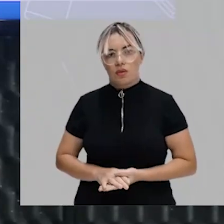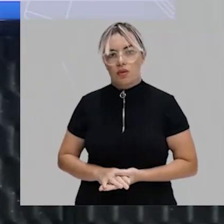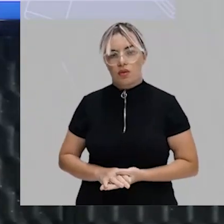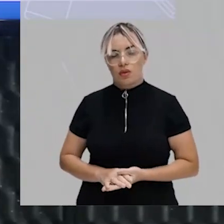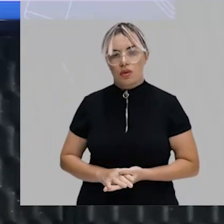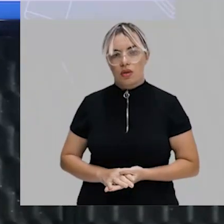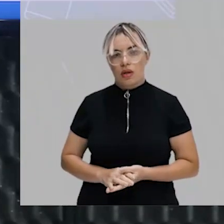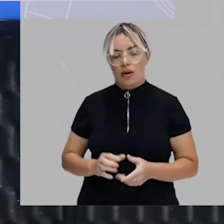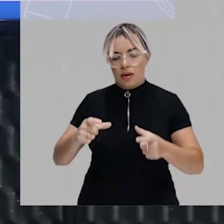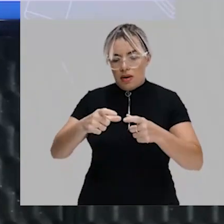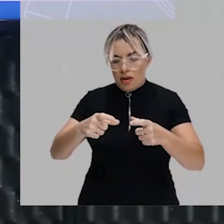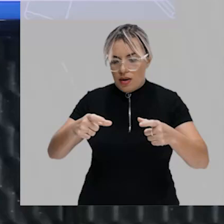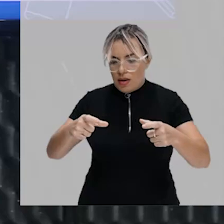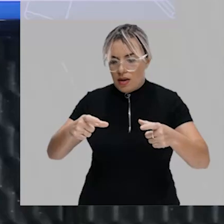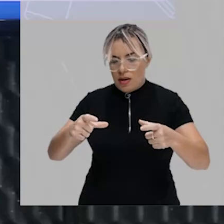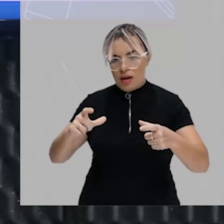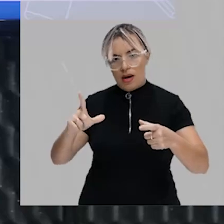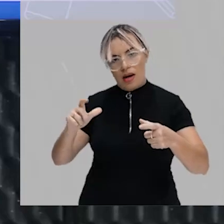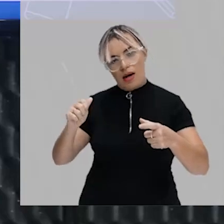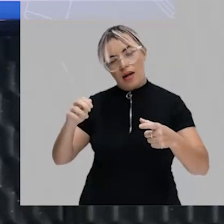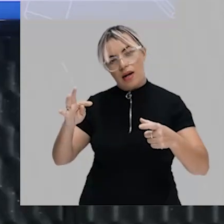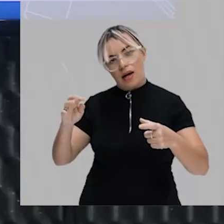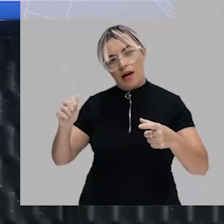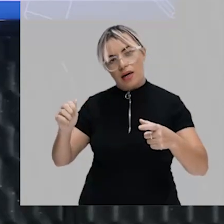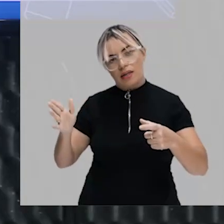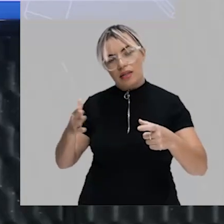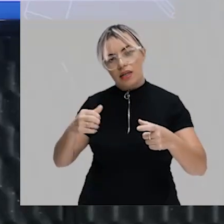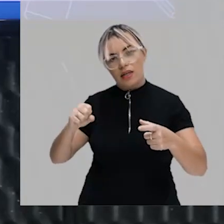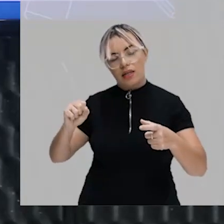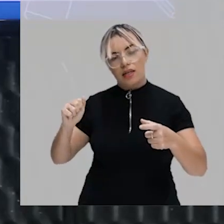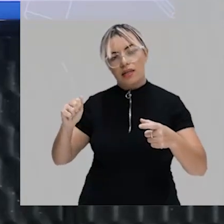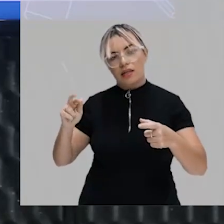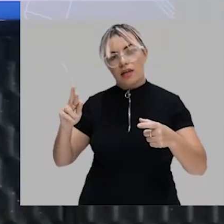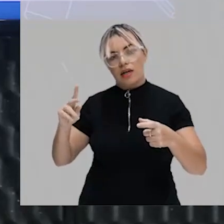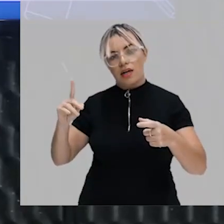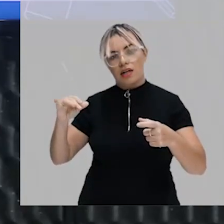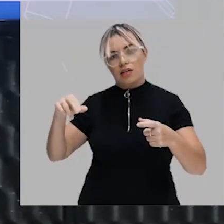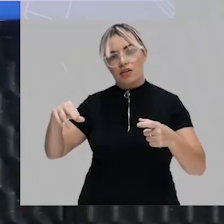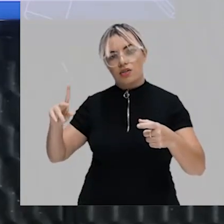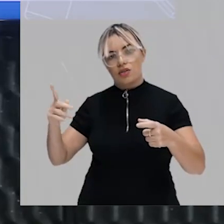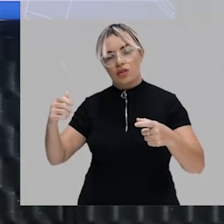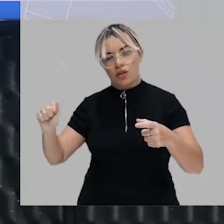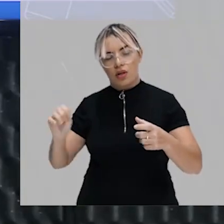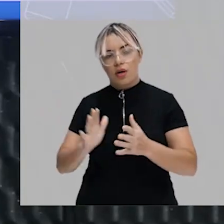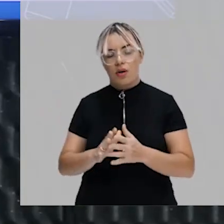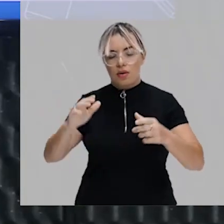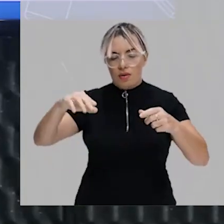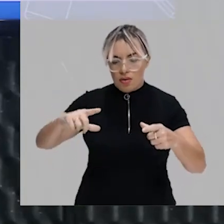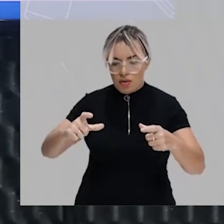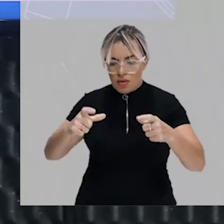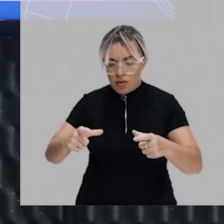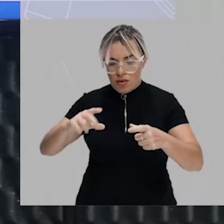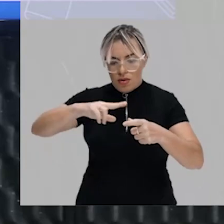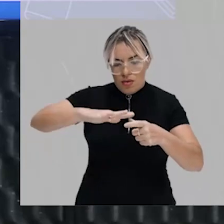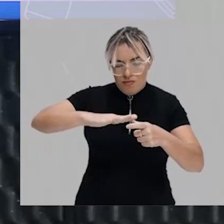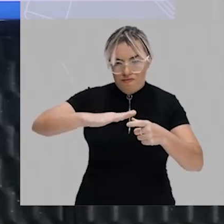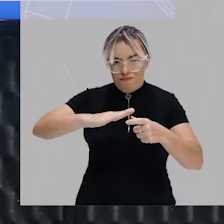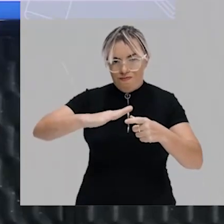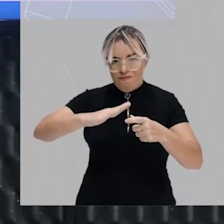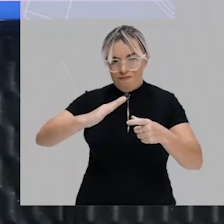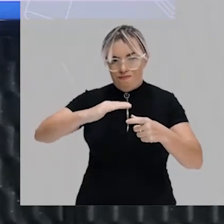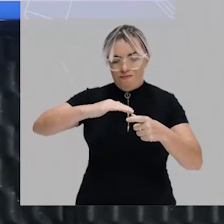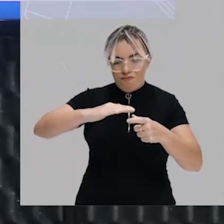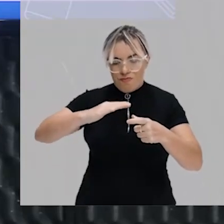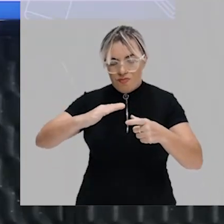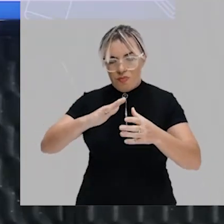latas de sardinha pode ficar estufada, certo? E esse estufamento da lata de sardinha é por conta de quê? De alguma